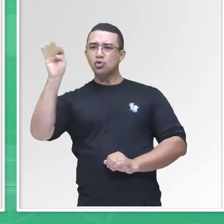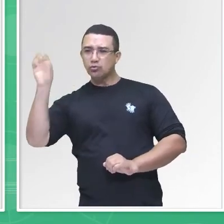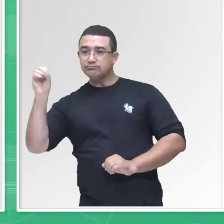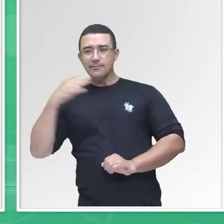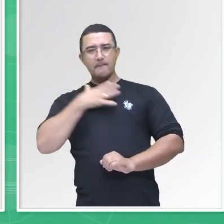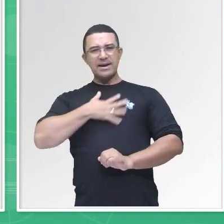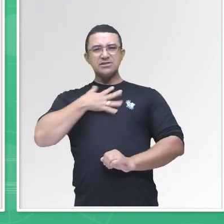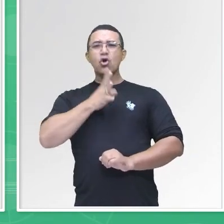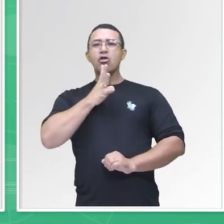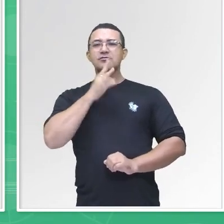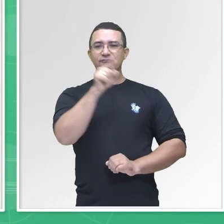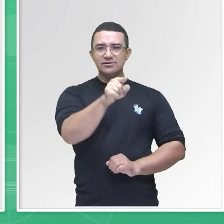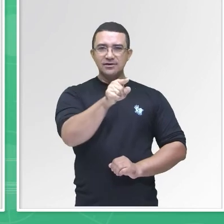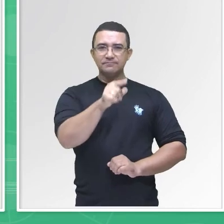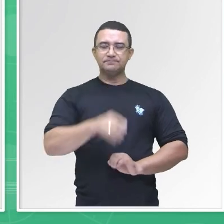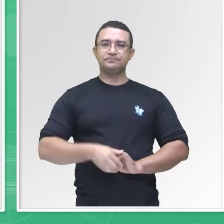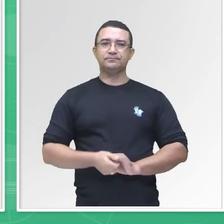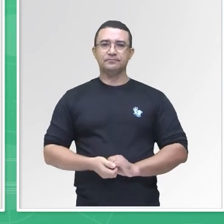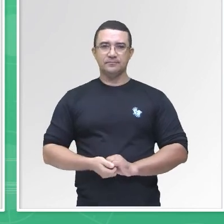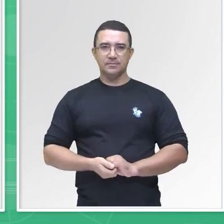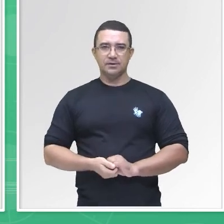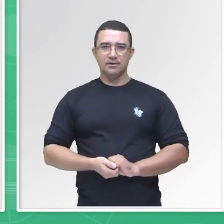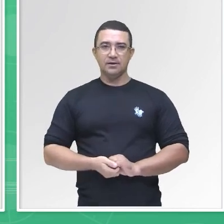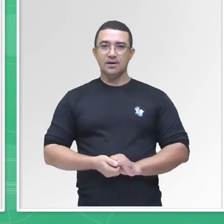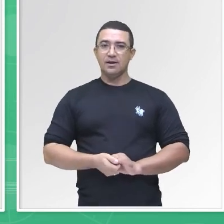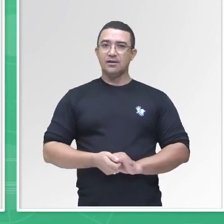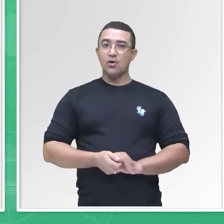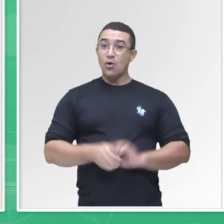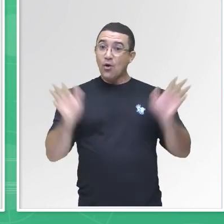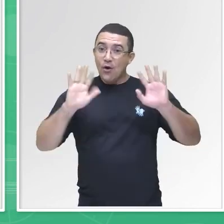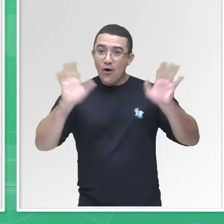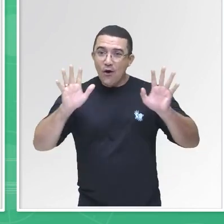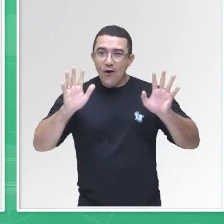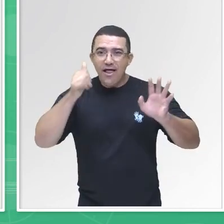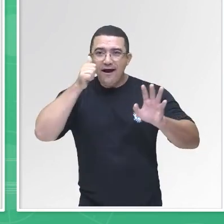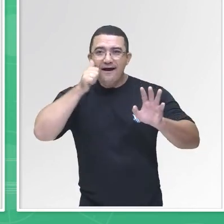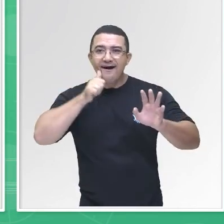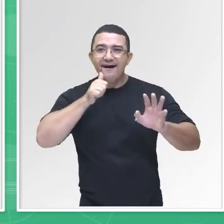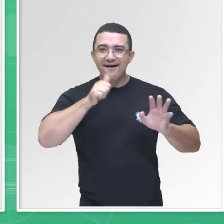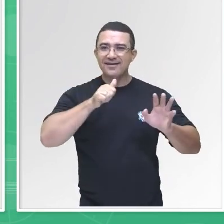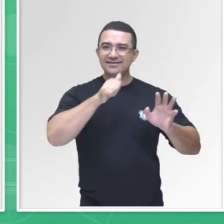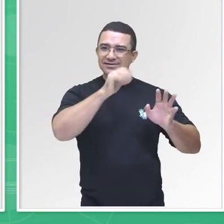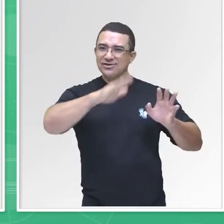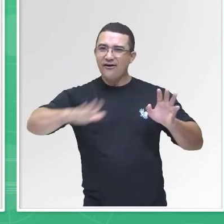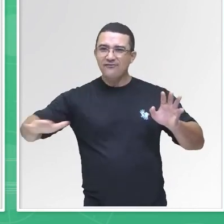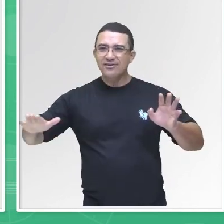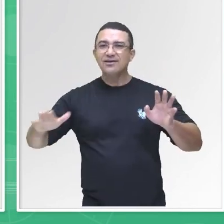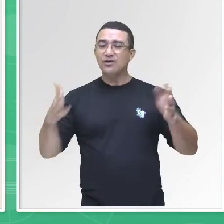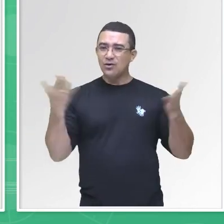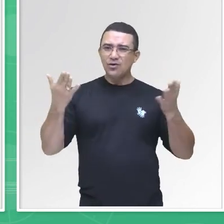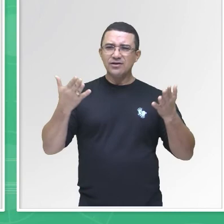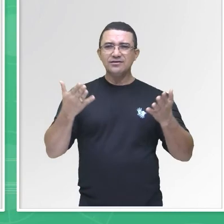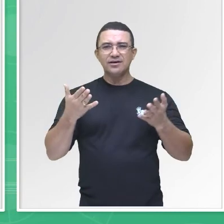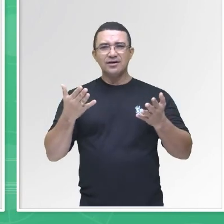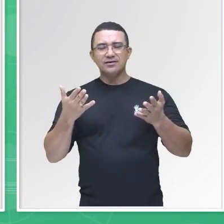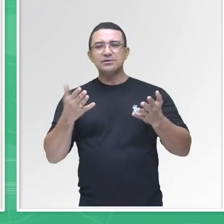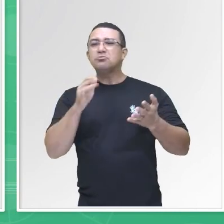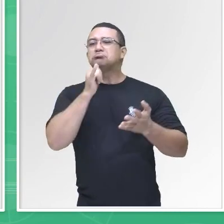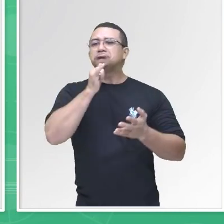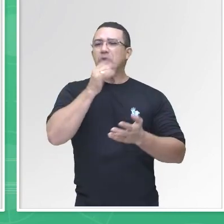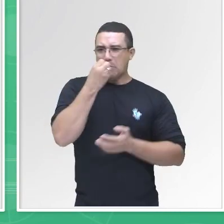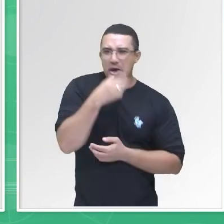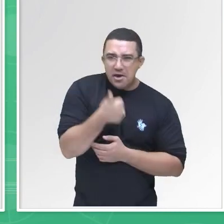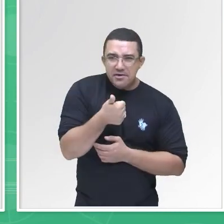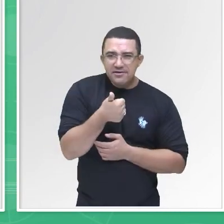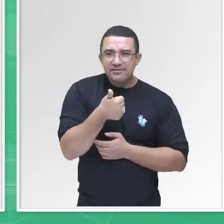charla 2. Olá, chicos, que tal? Olha, alguém chegou aí, um garoto, uma garota, né? Olá, chicos, que tal? Olha o jeito